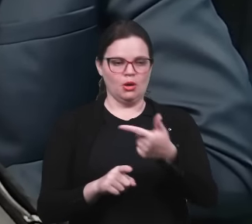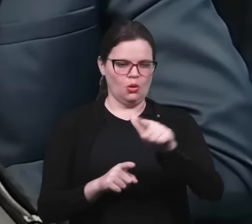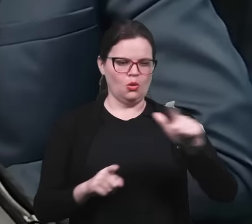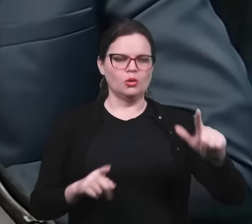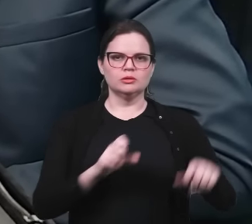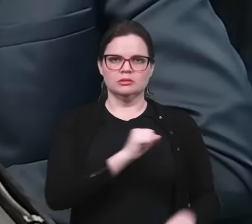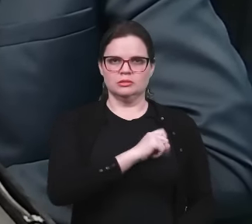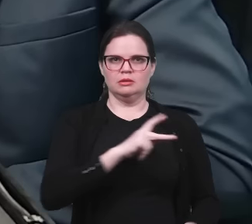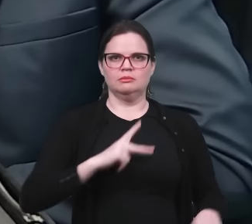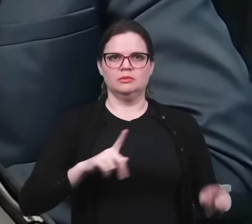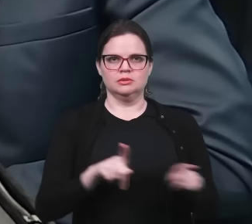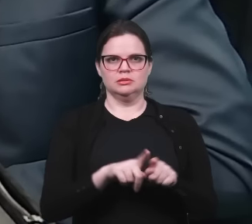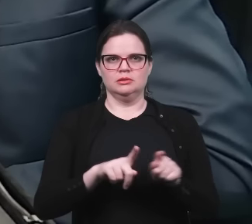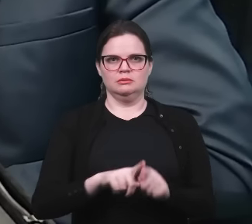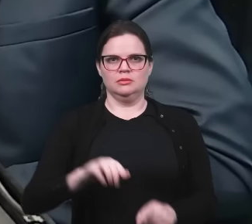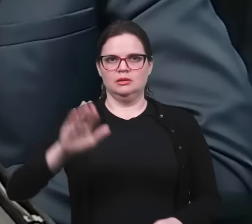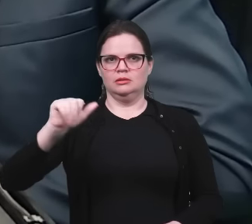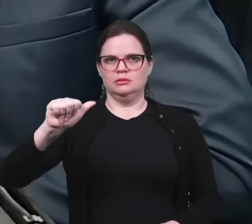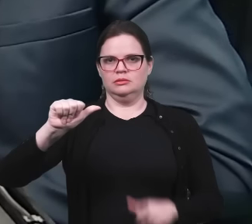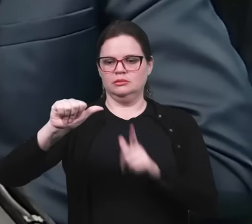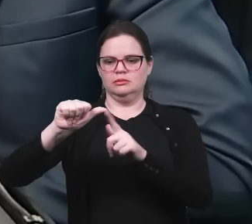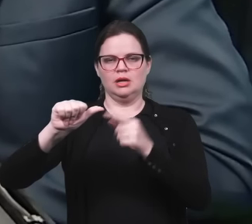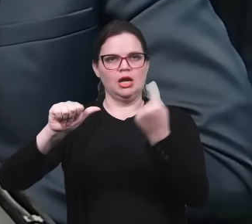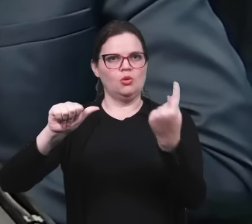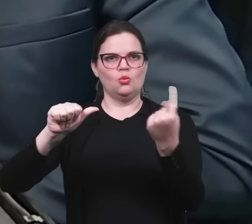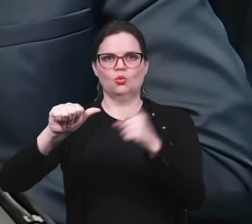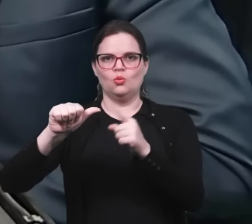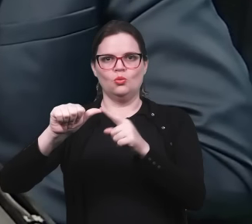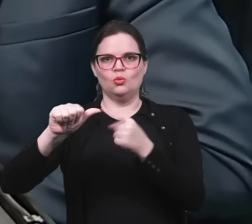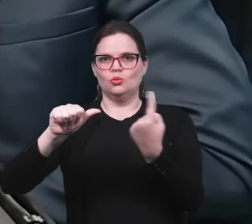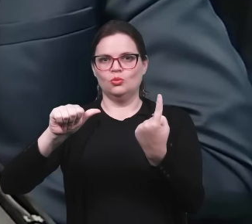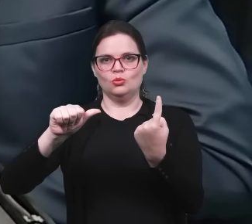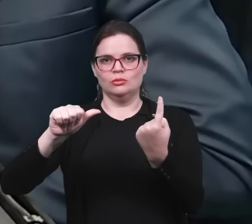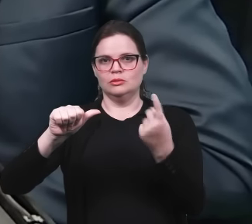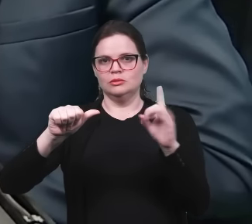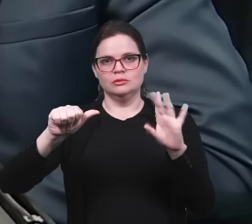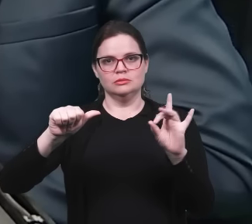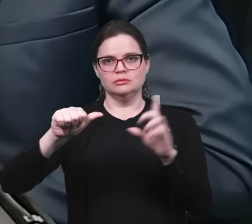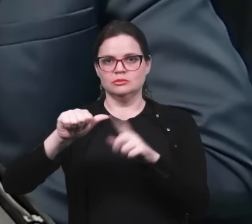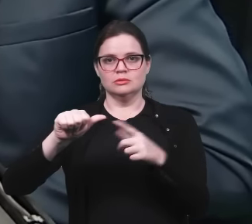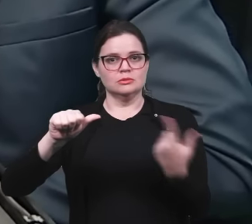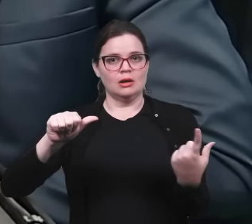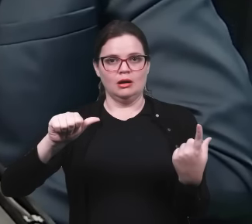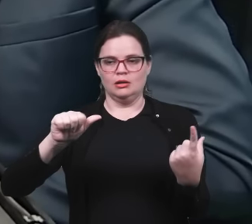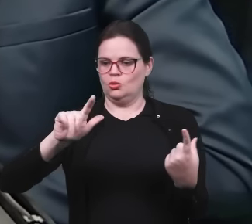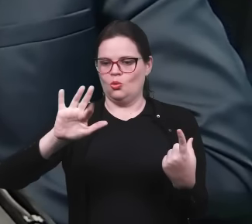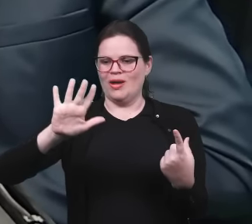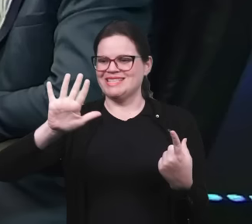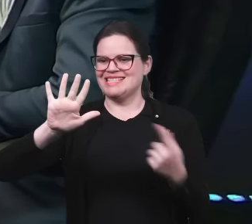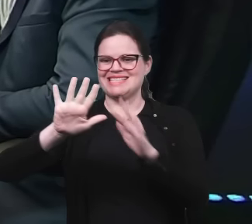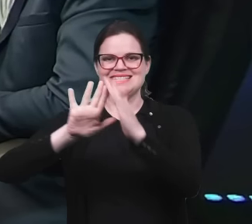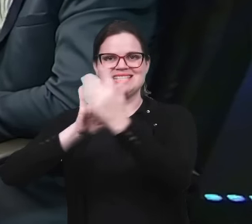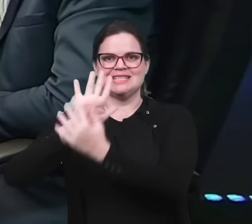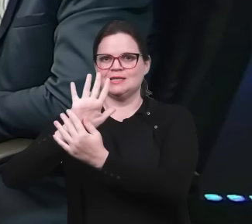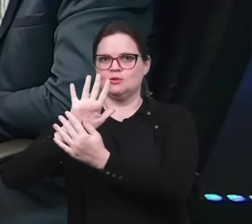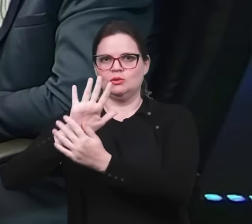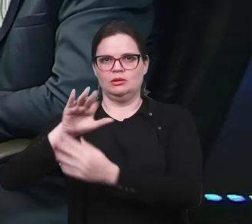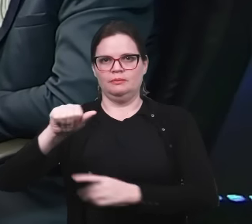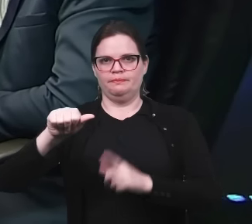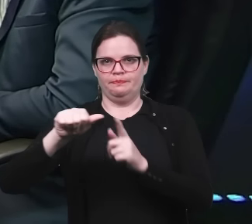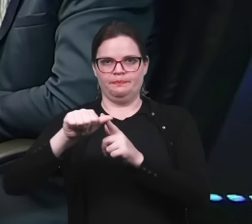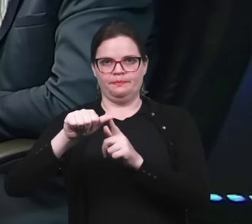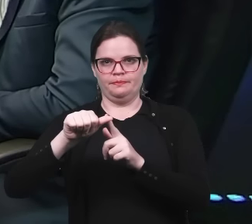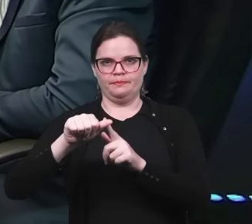apóstolos, eles são apenas um dedo da mão. Um dedo da mão. Né? Agora,